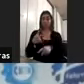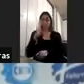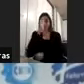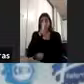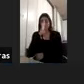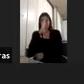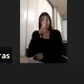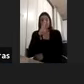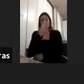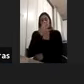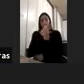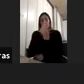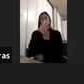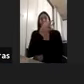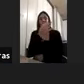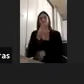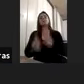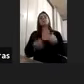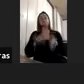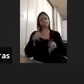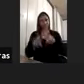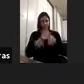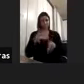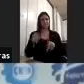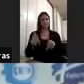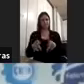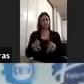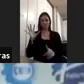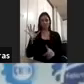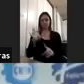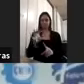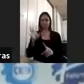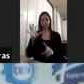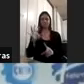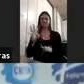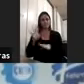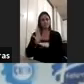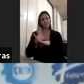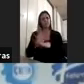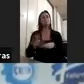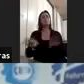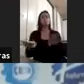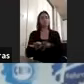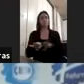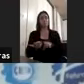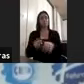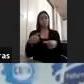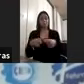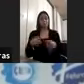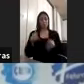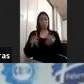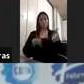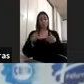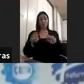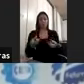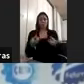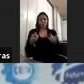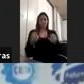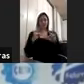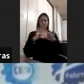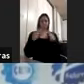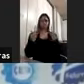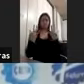nosso movimento, de nós, do chão de fábrica, porque a população percebe a família. Porque aqui no Paraná, né, como o João,